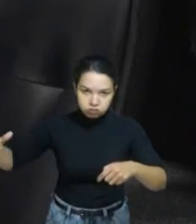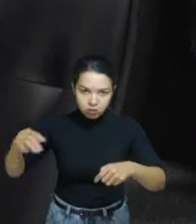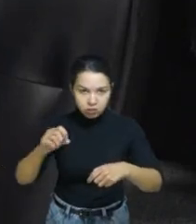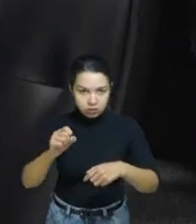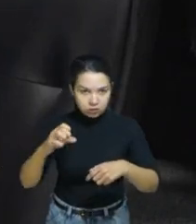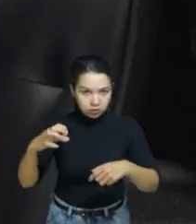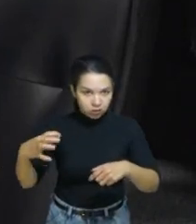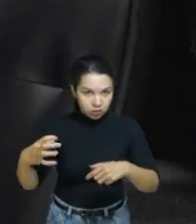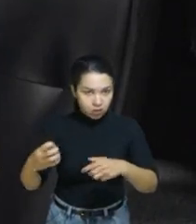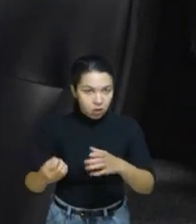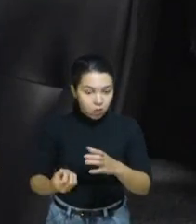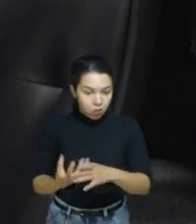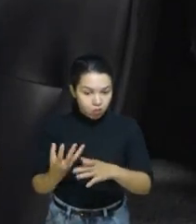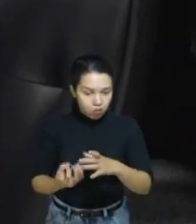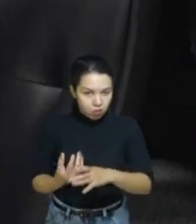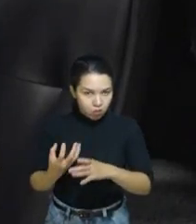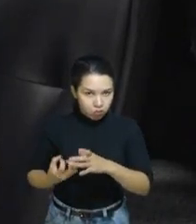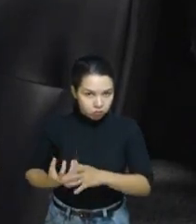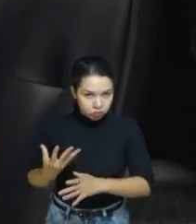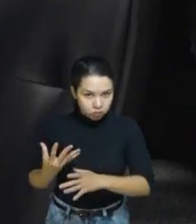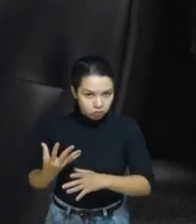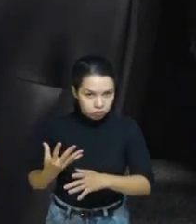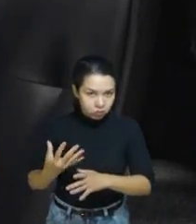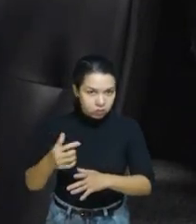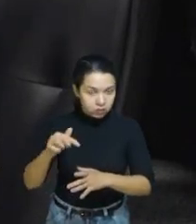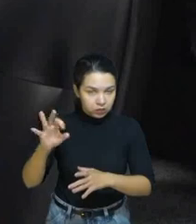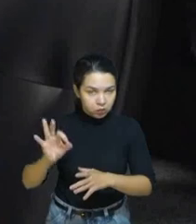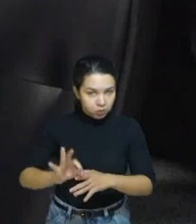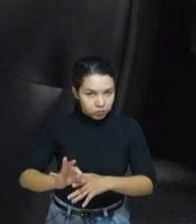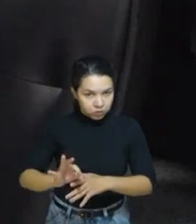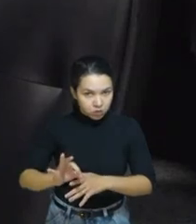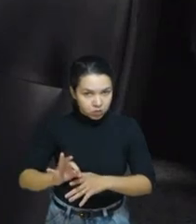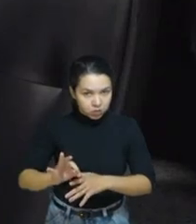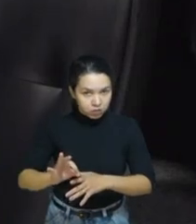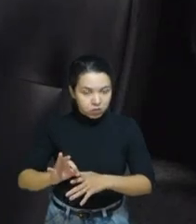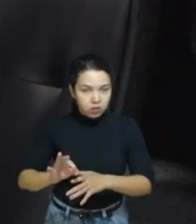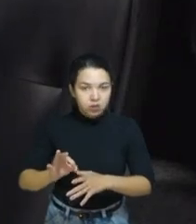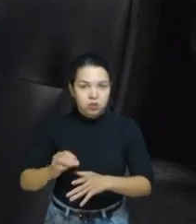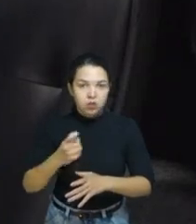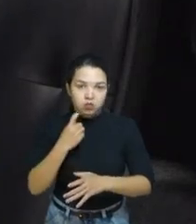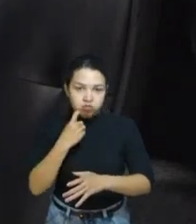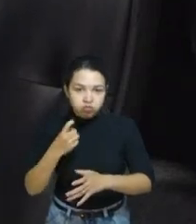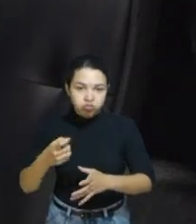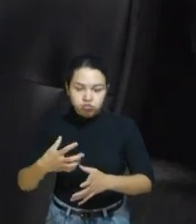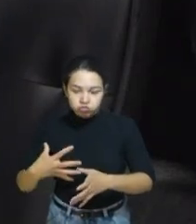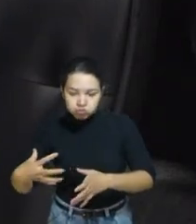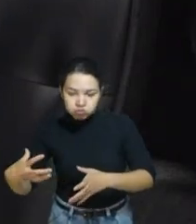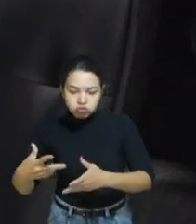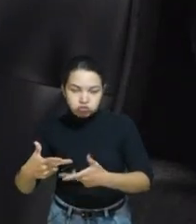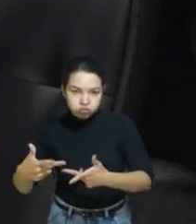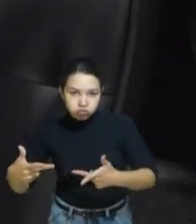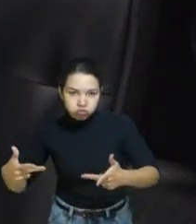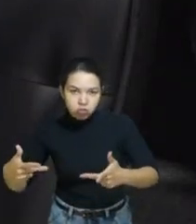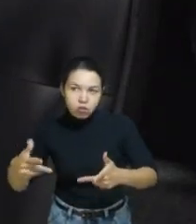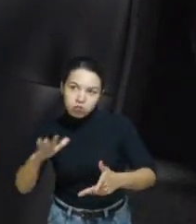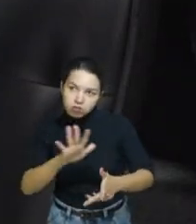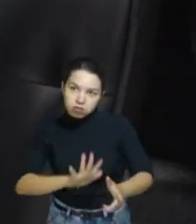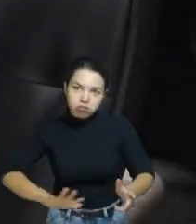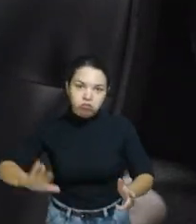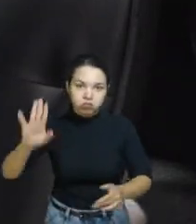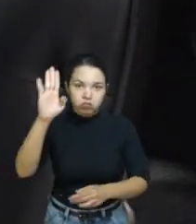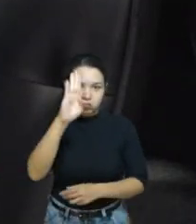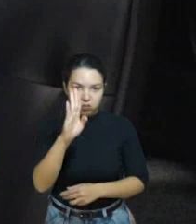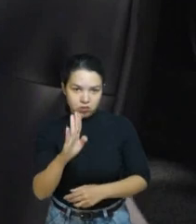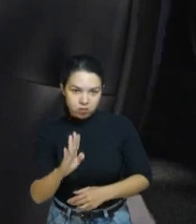Brasil. Então, é importante a gente olhar para essas estratégias pensando nessa rede, nessa cadeia de relação ambiental, e a